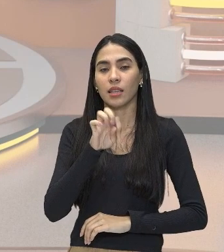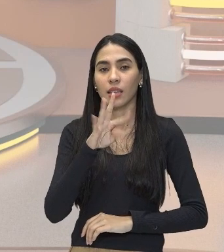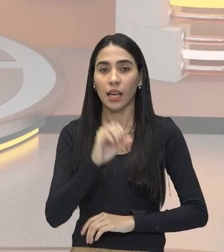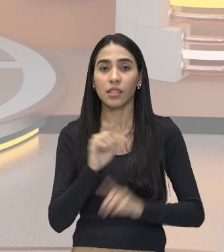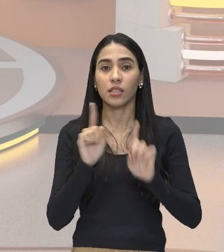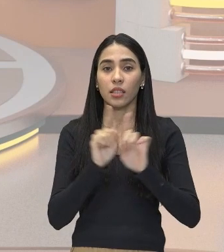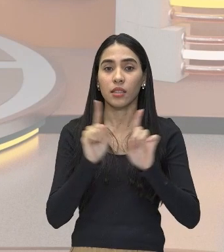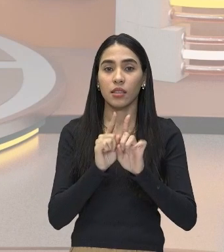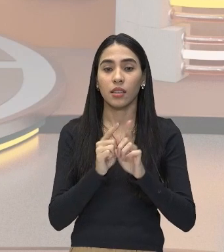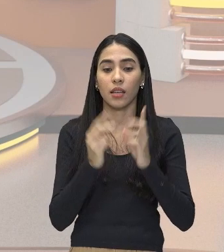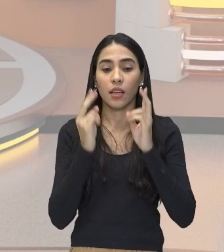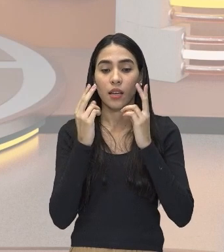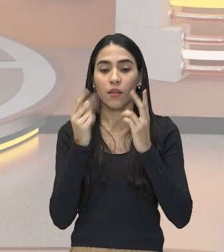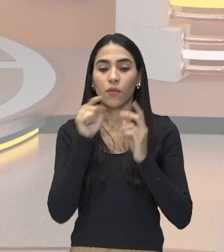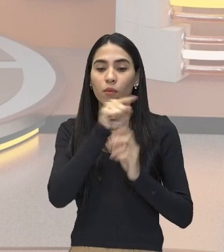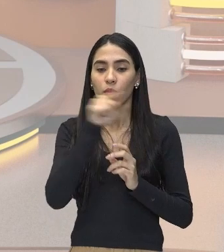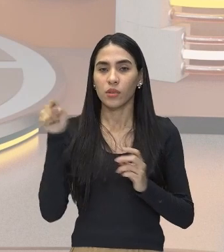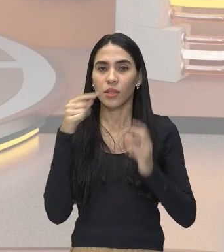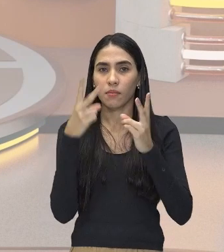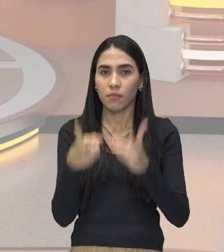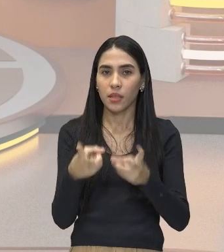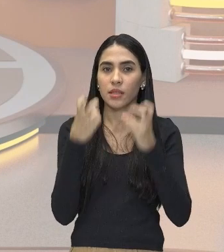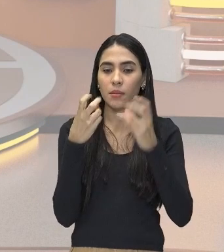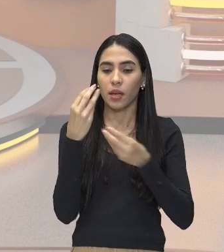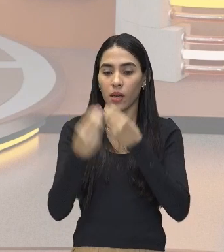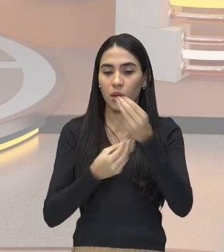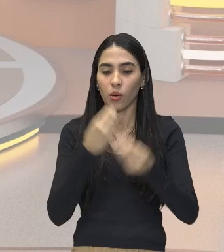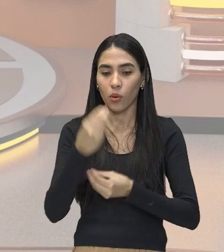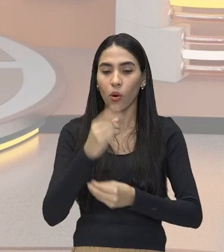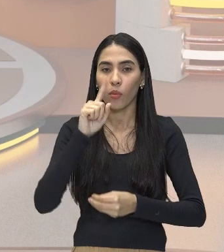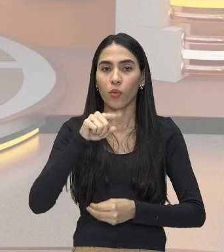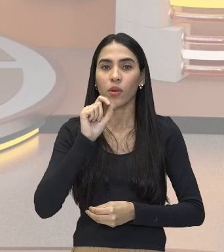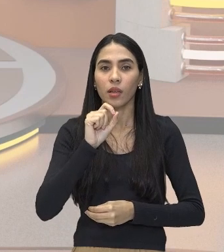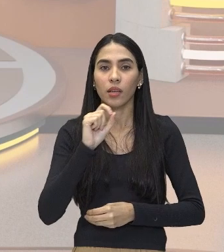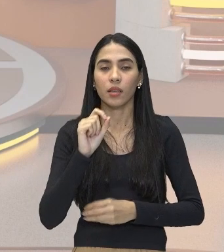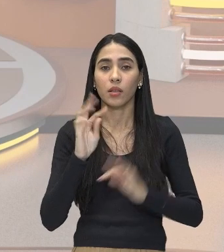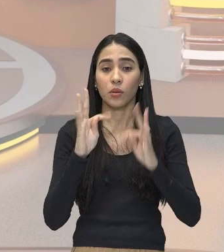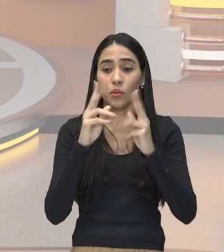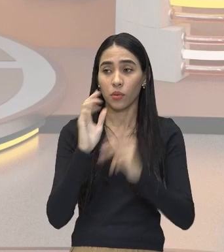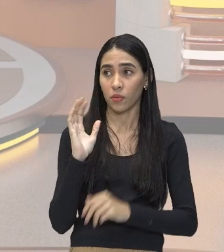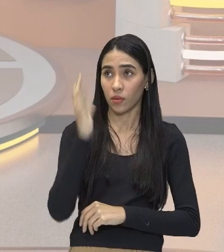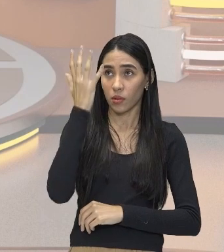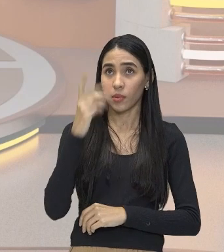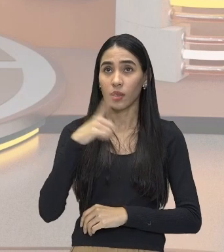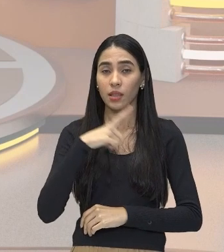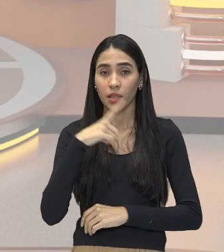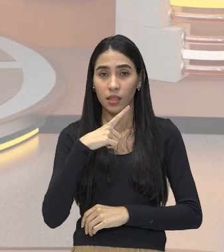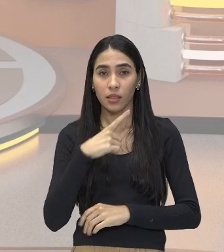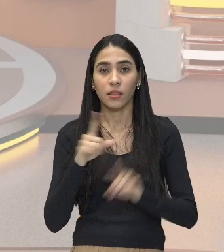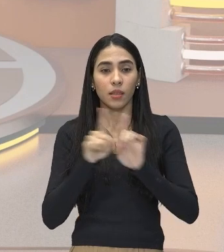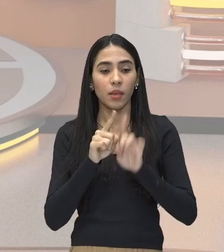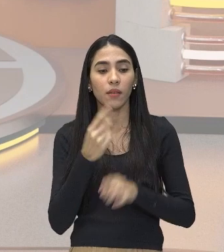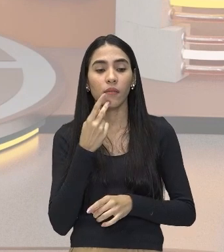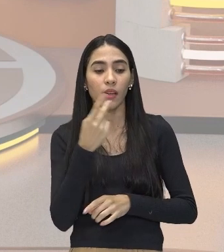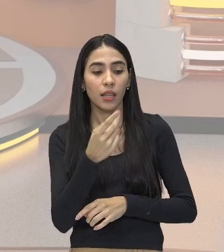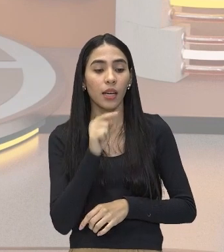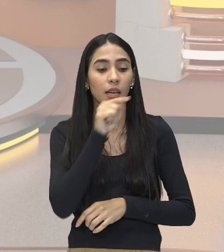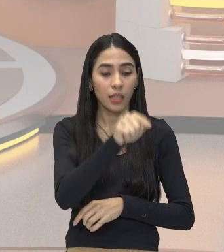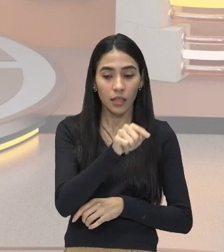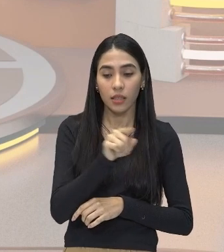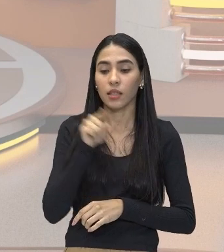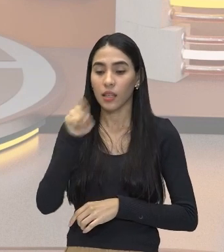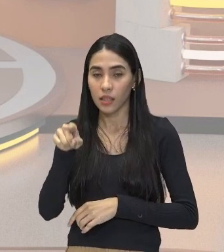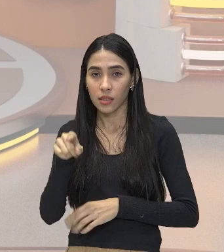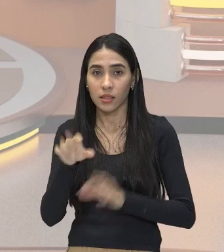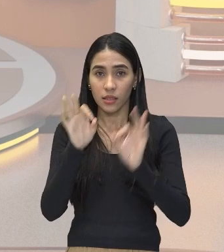É, então, olhar tudo isso que existe como todos os fenômenos que existem e dizer isso aqui é isso ou é